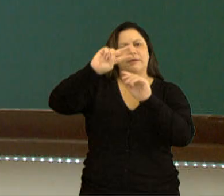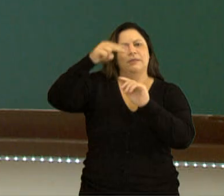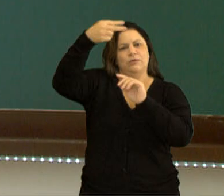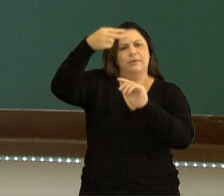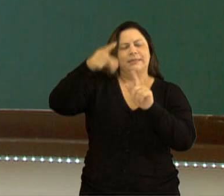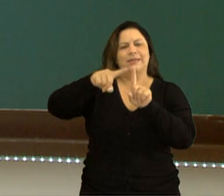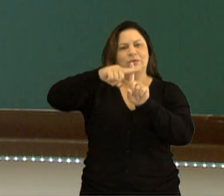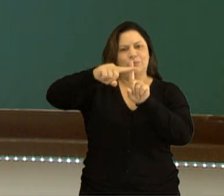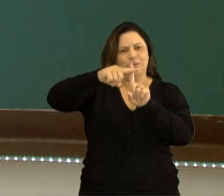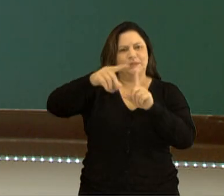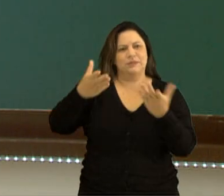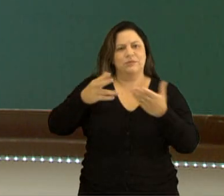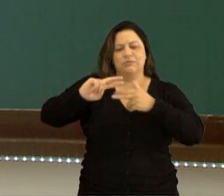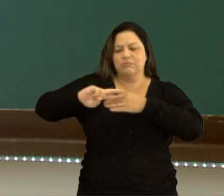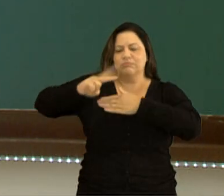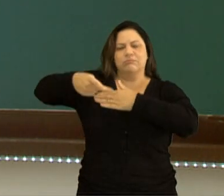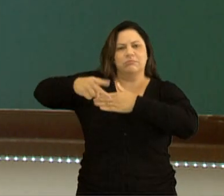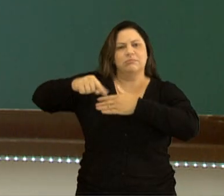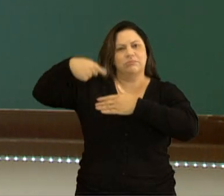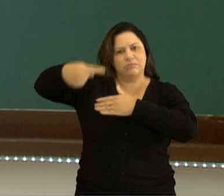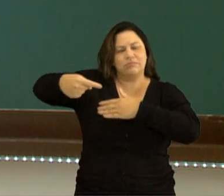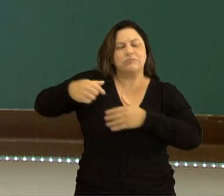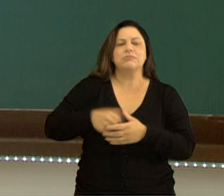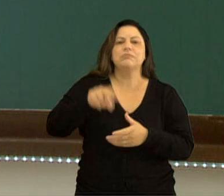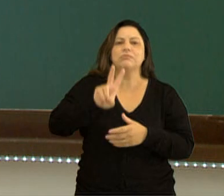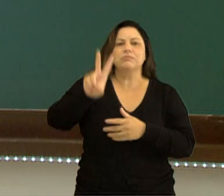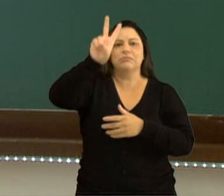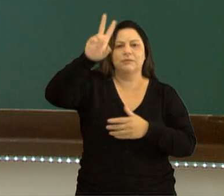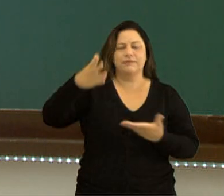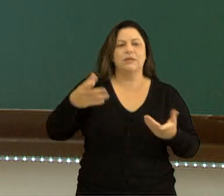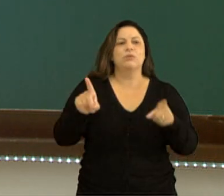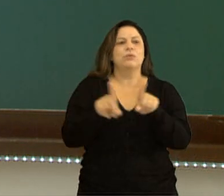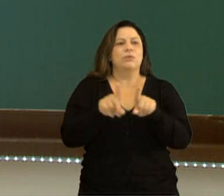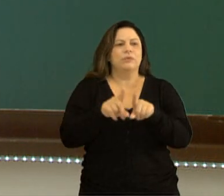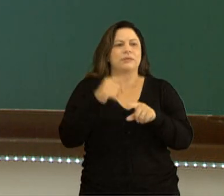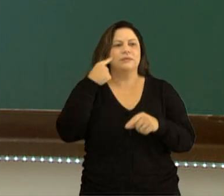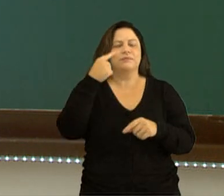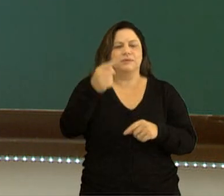Isso, consequentemente, para todos os outros valores, ficamos com